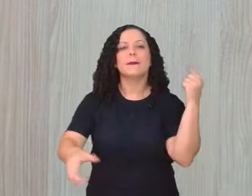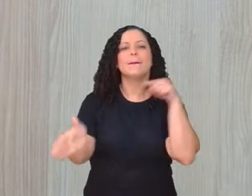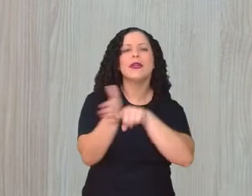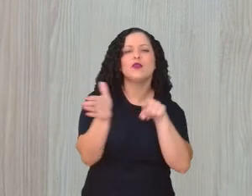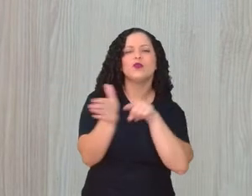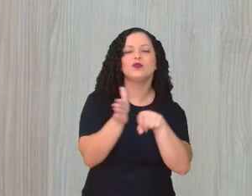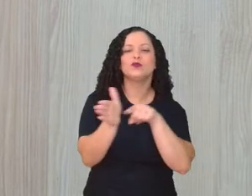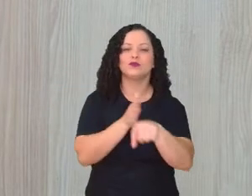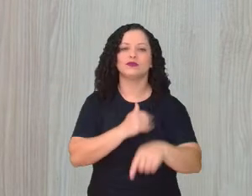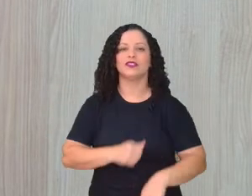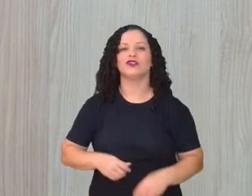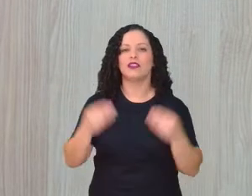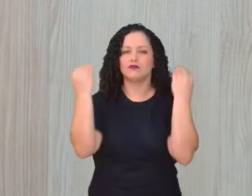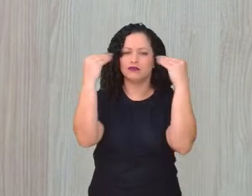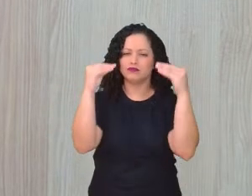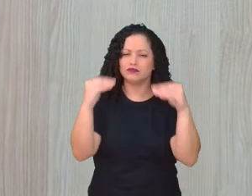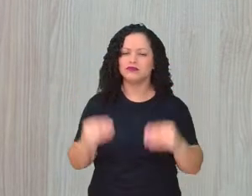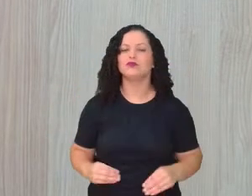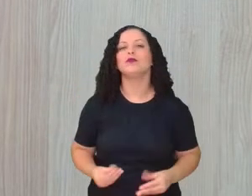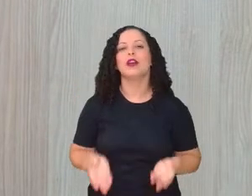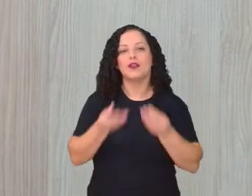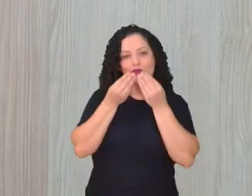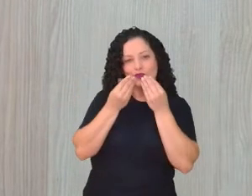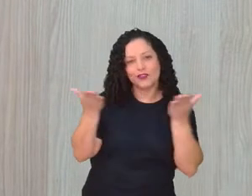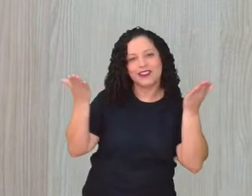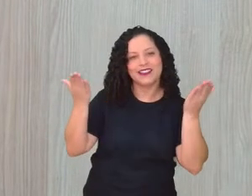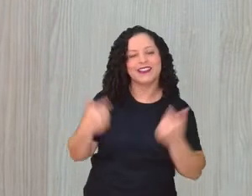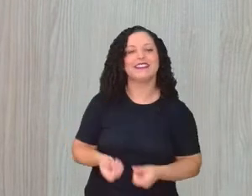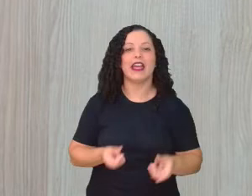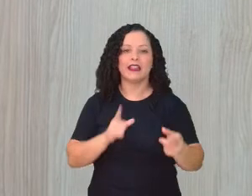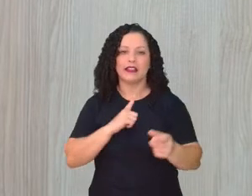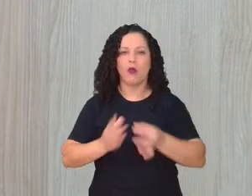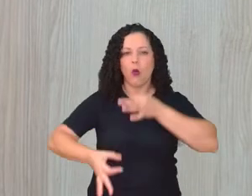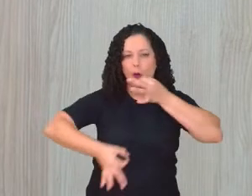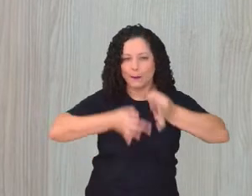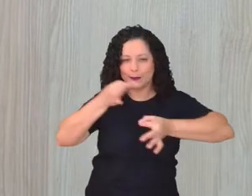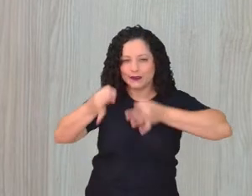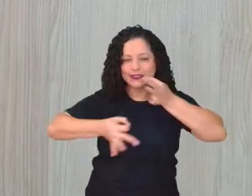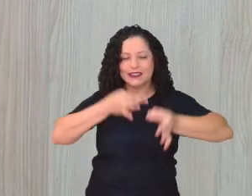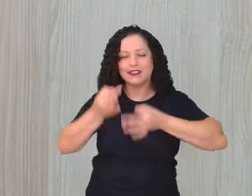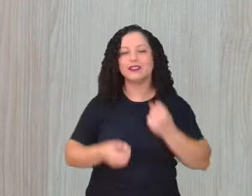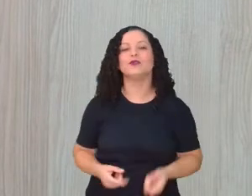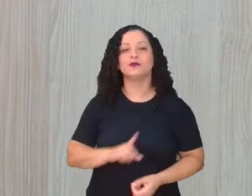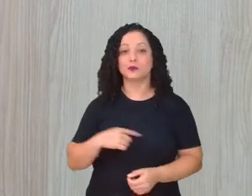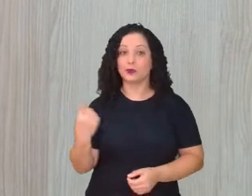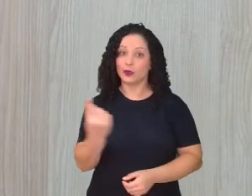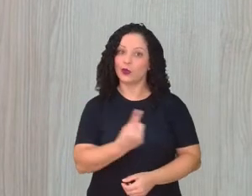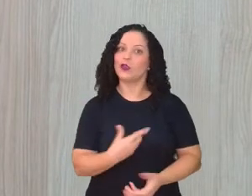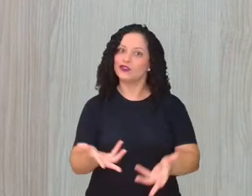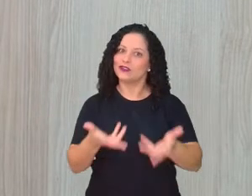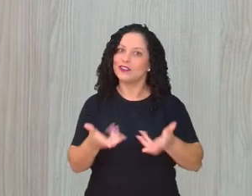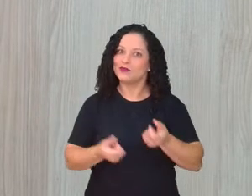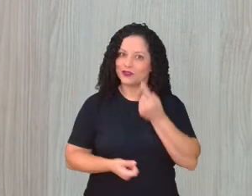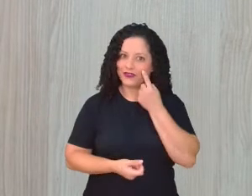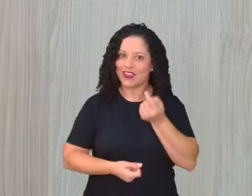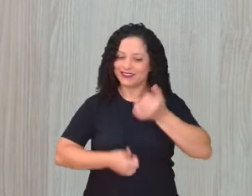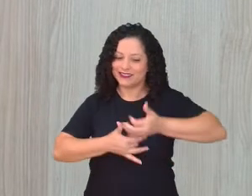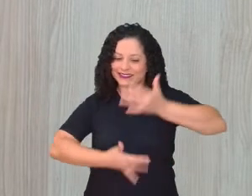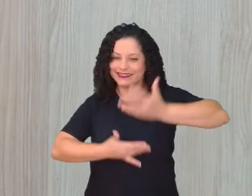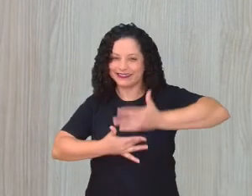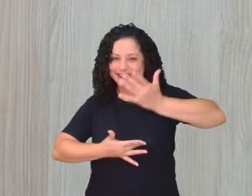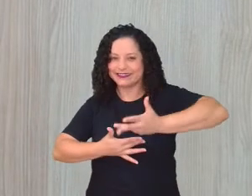certo? Algum comentário, mandar beijo também. A gente sempre fica desejando os recadinhos de vocês, tá